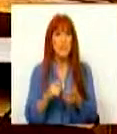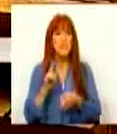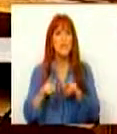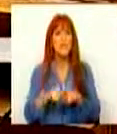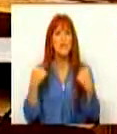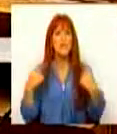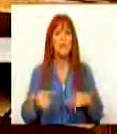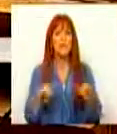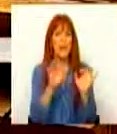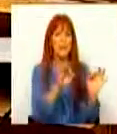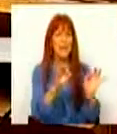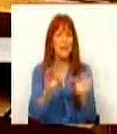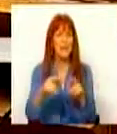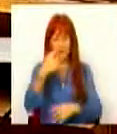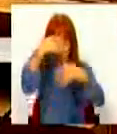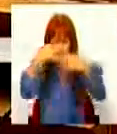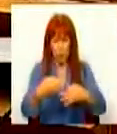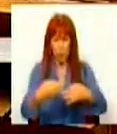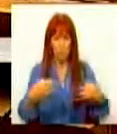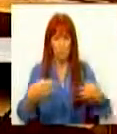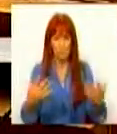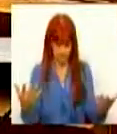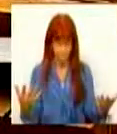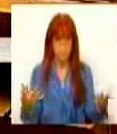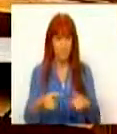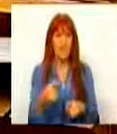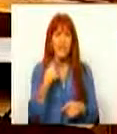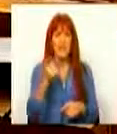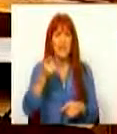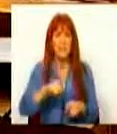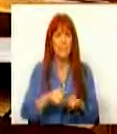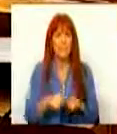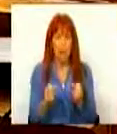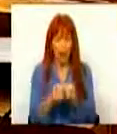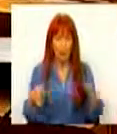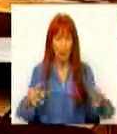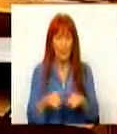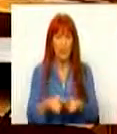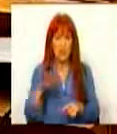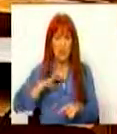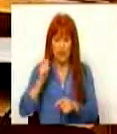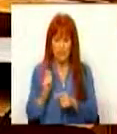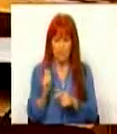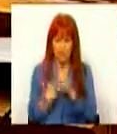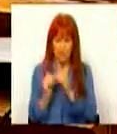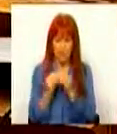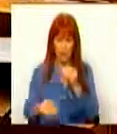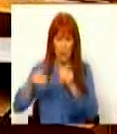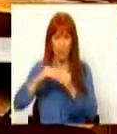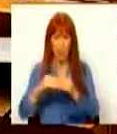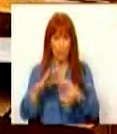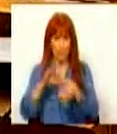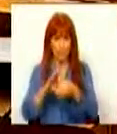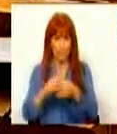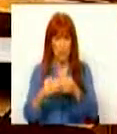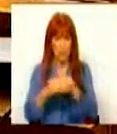de serem tratadas com dignidade e respeito. Dizer também que aumentámos as pensões, o complemento solidário para